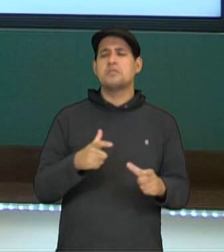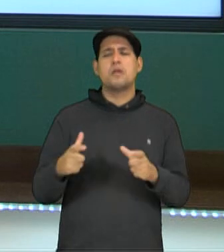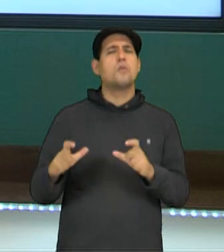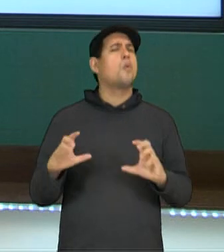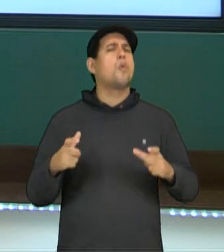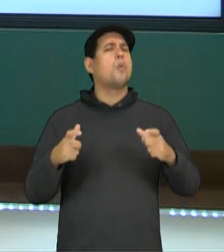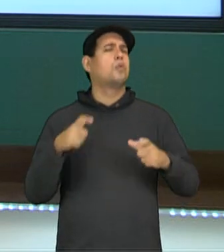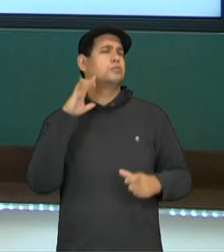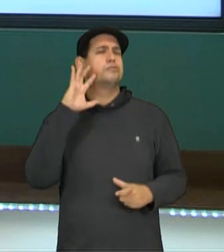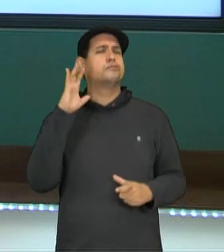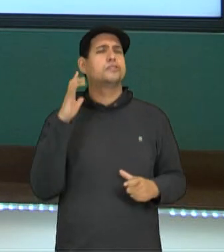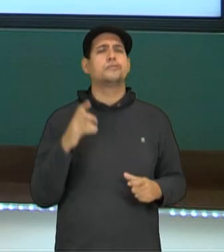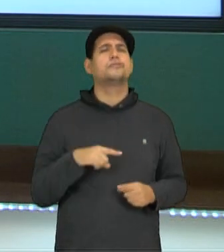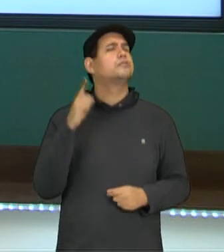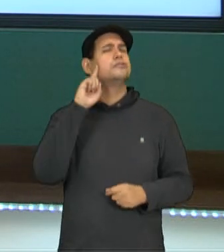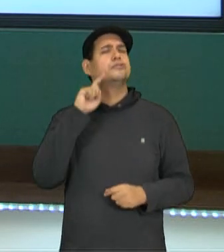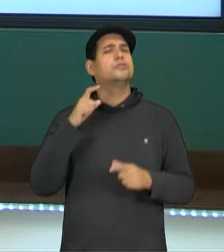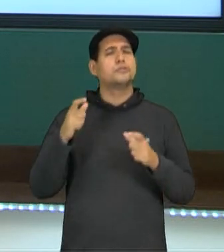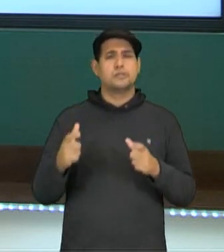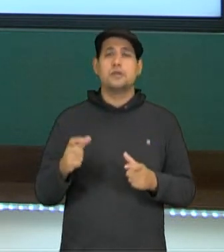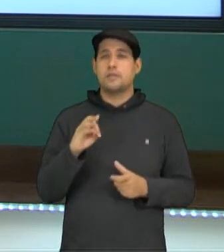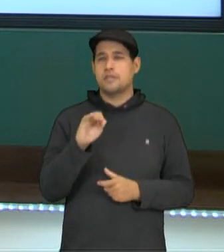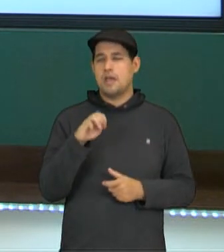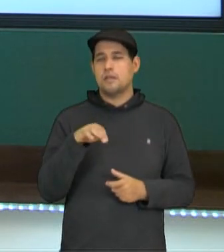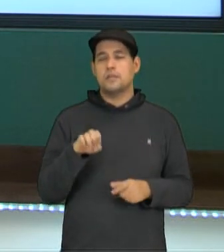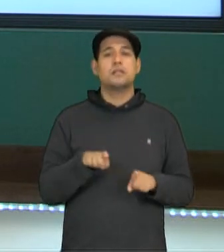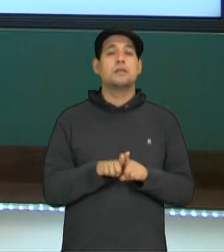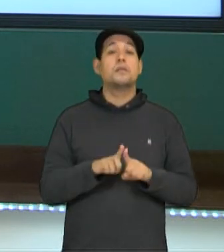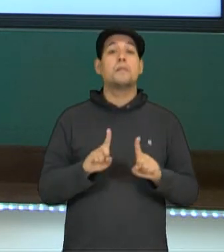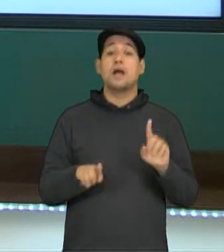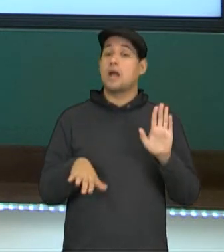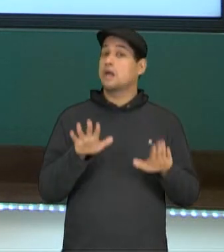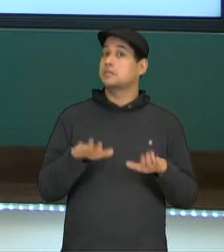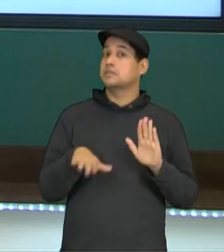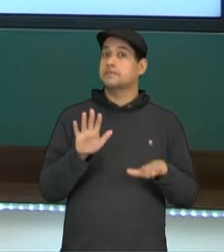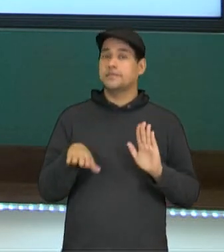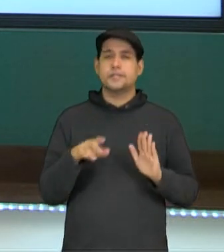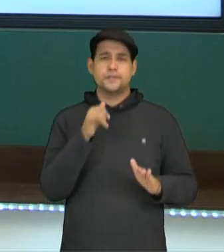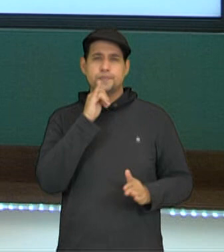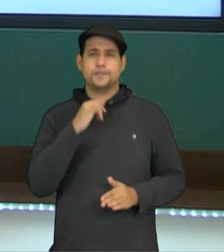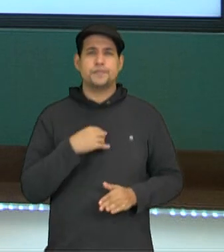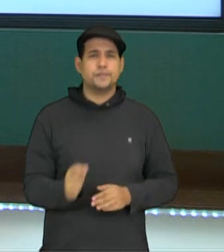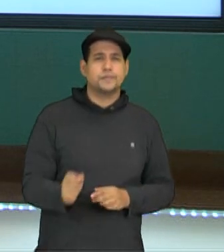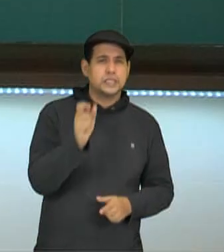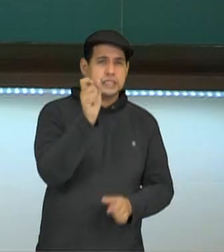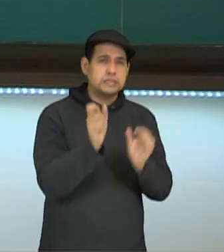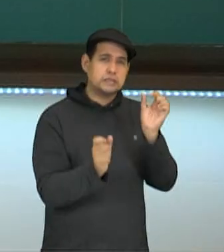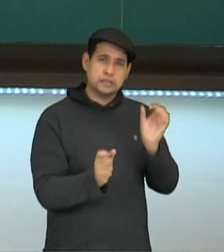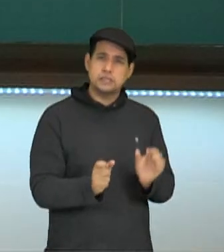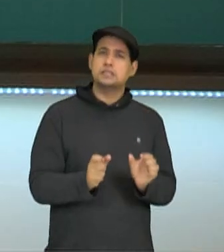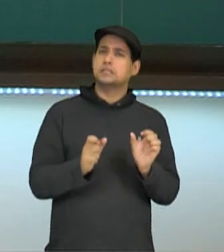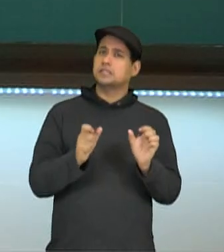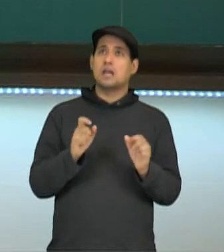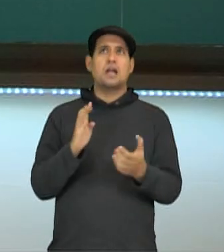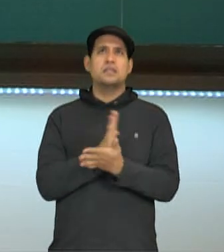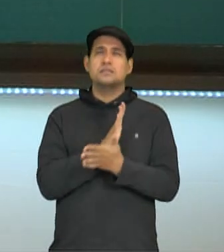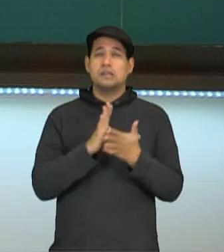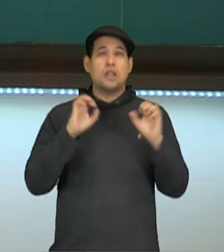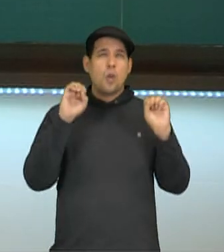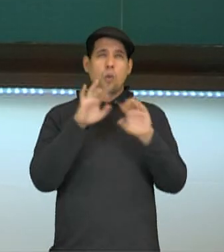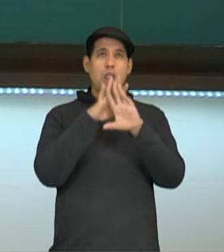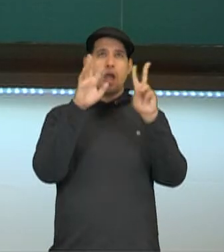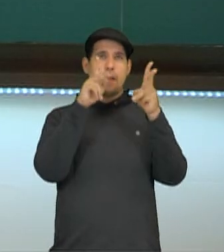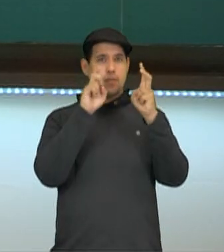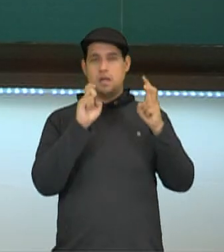que aconteceu e quando que aconteceu. Tá? Às vezes, uma característica dessa ou outra não esteja tão clara assim,